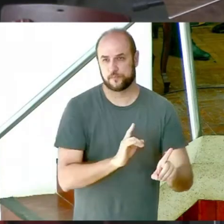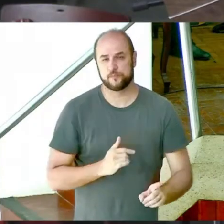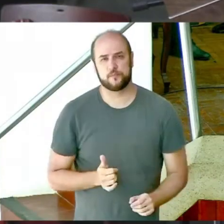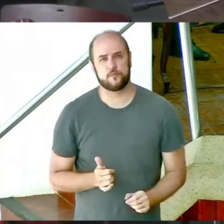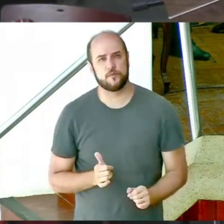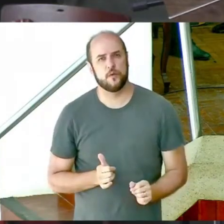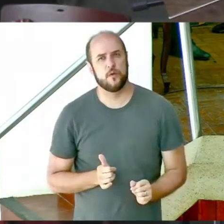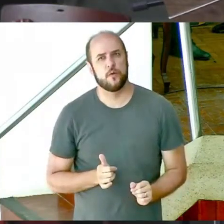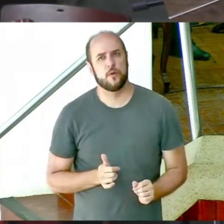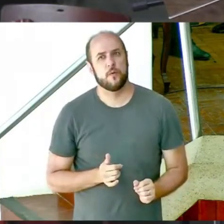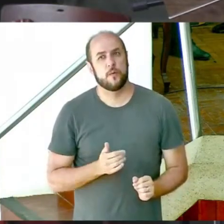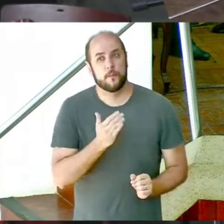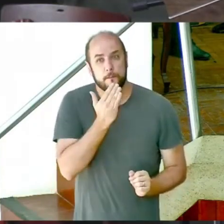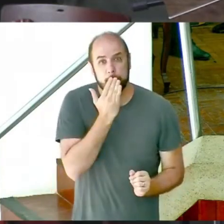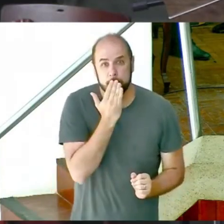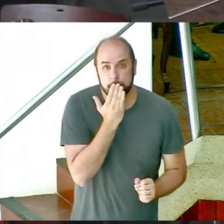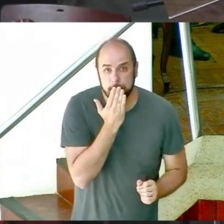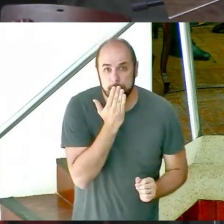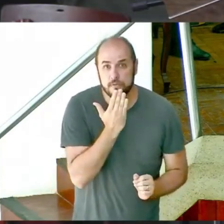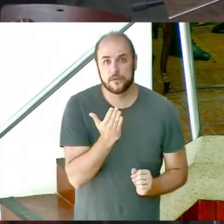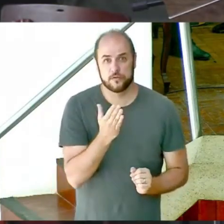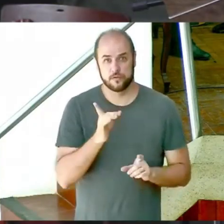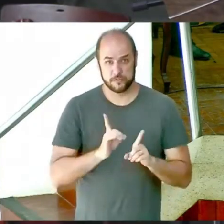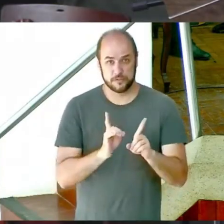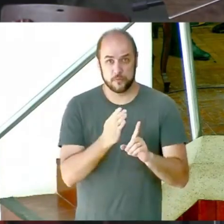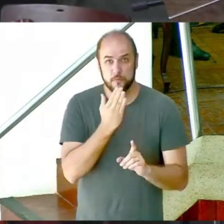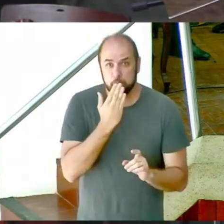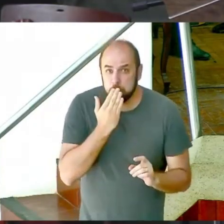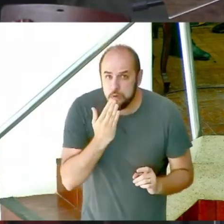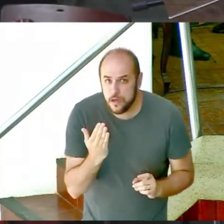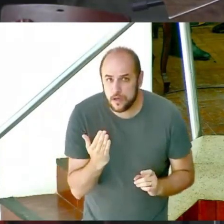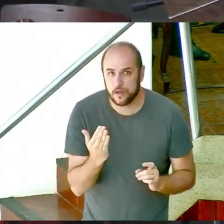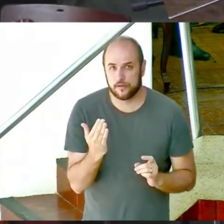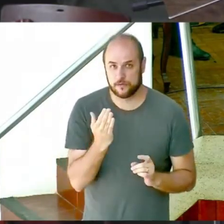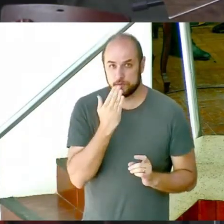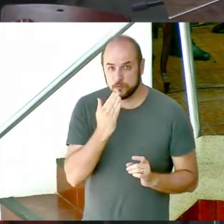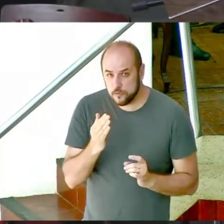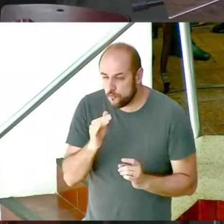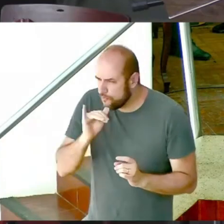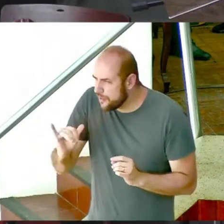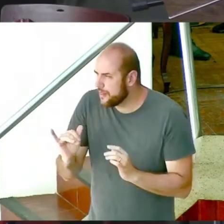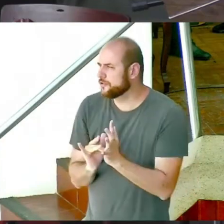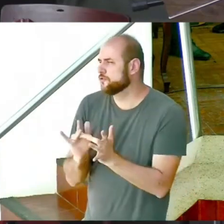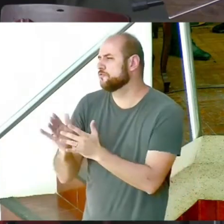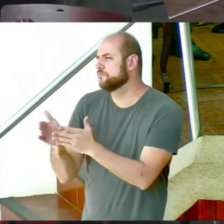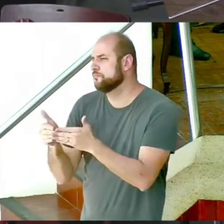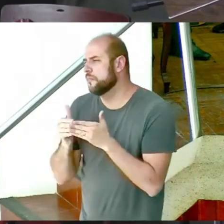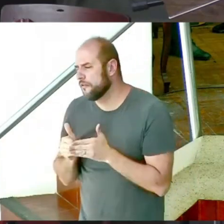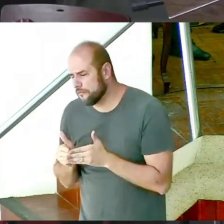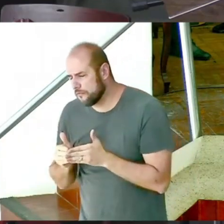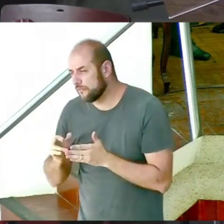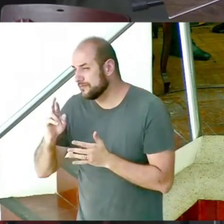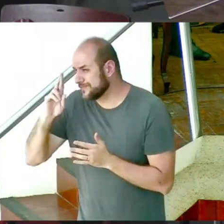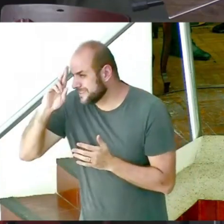um pedido. Um dos seus discípulos olhou para Jesus e disse: